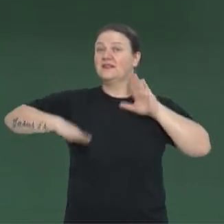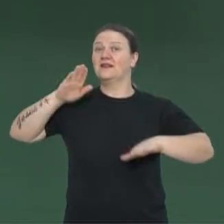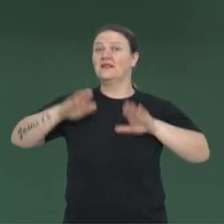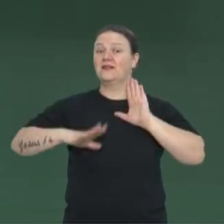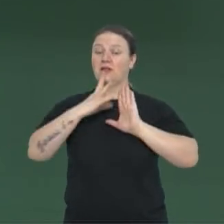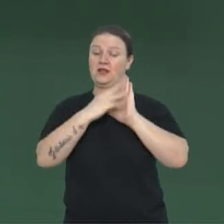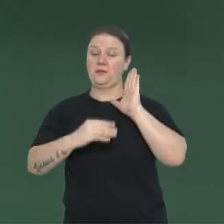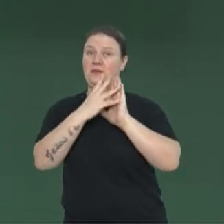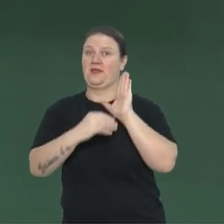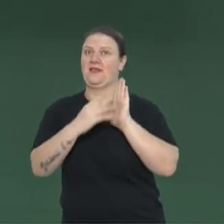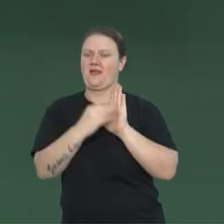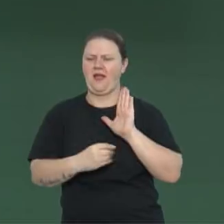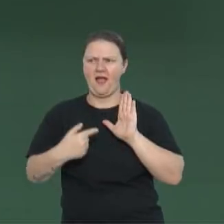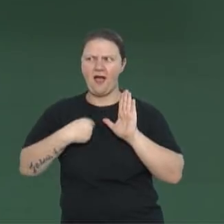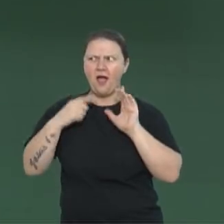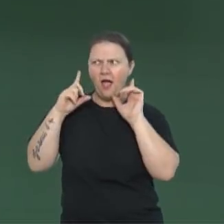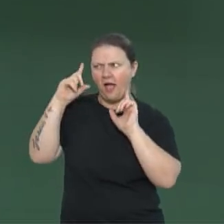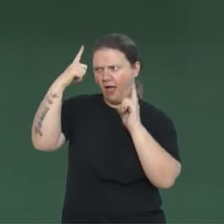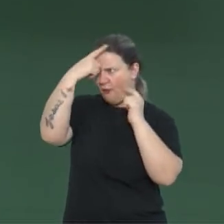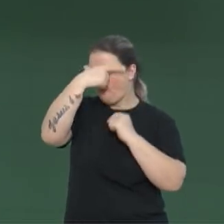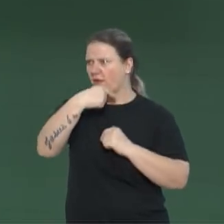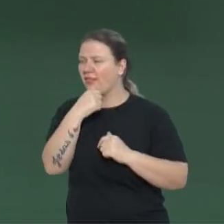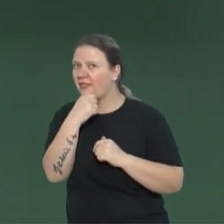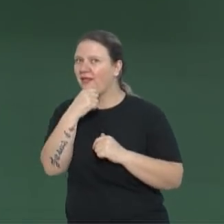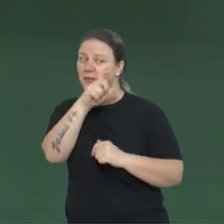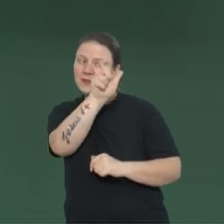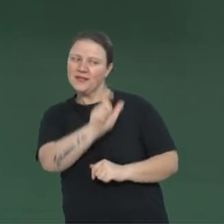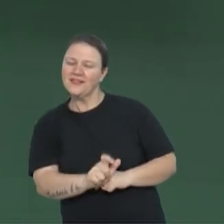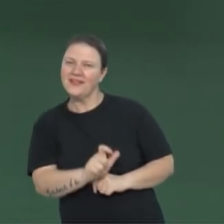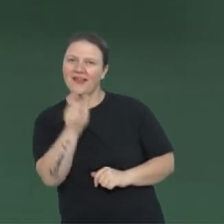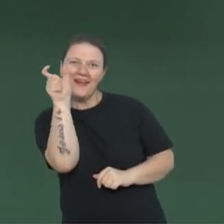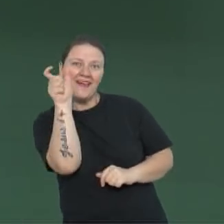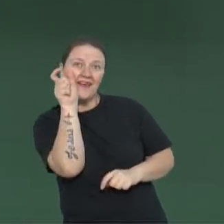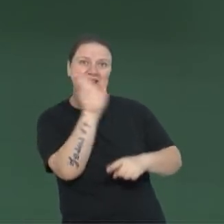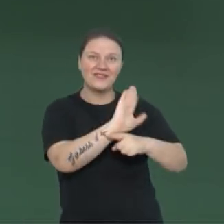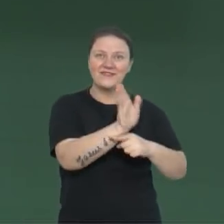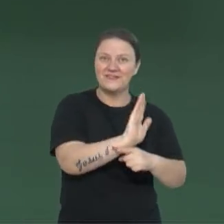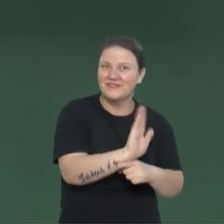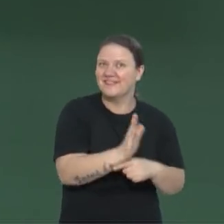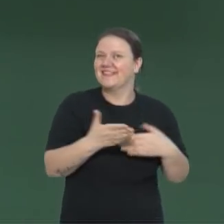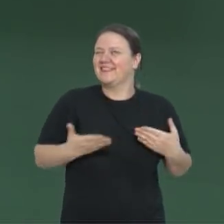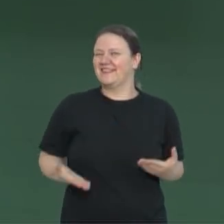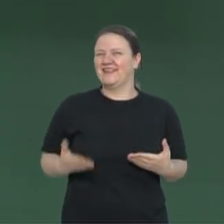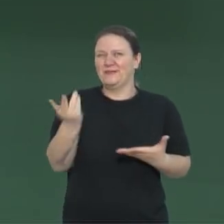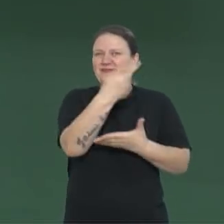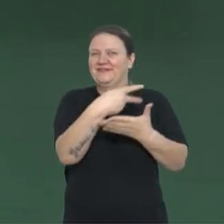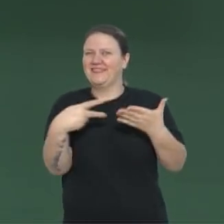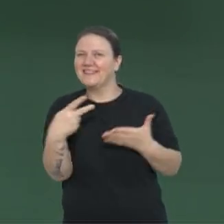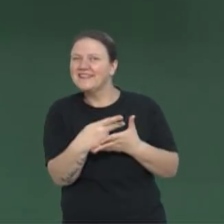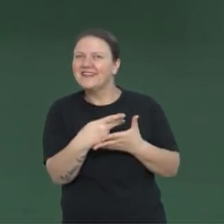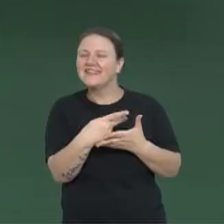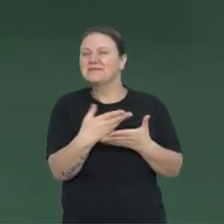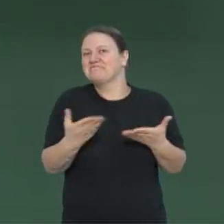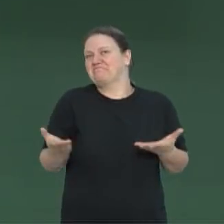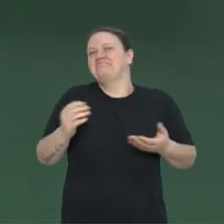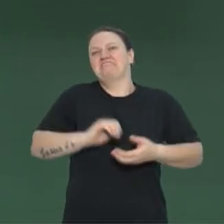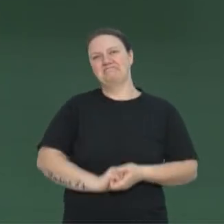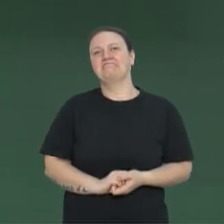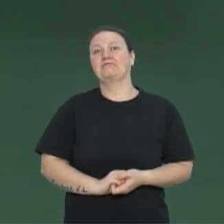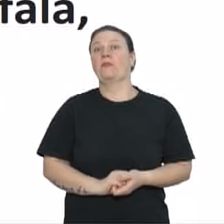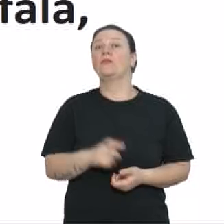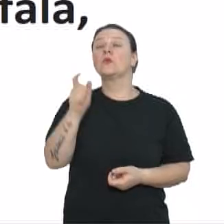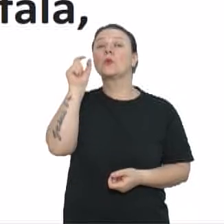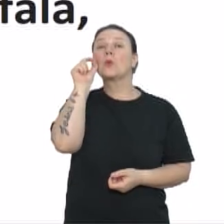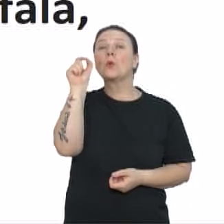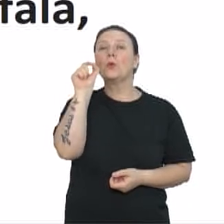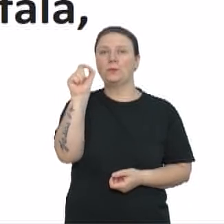de fisionomia de determinado personagem que você viu na TV, no filme, enfim, num desenho animado. Olha só,